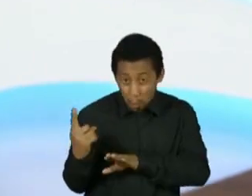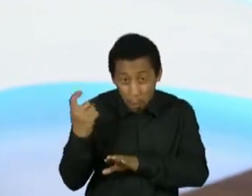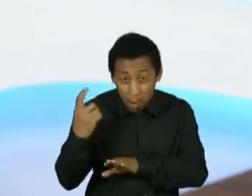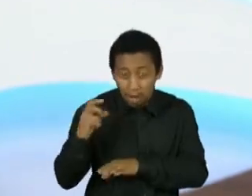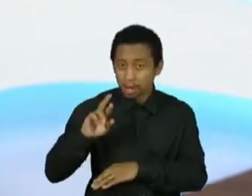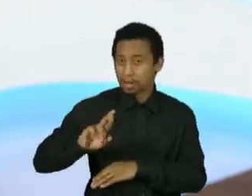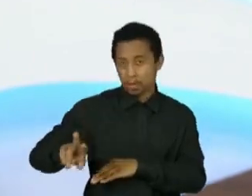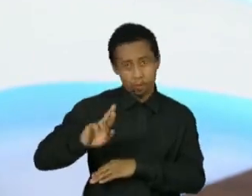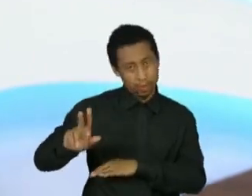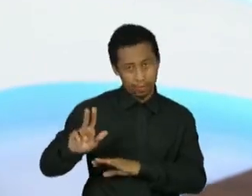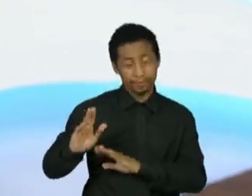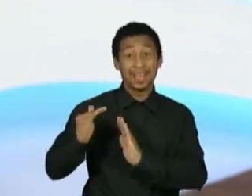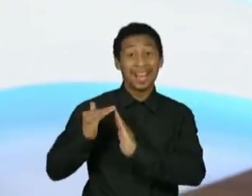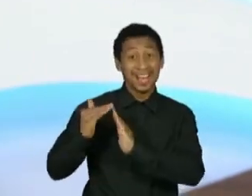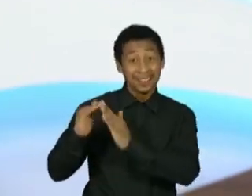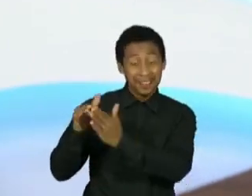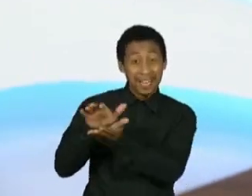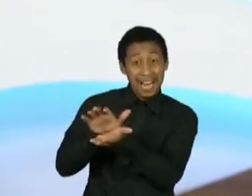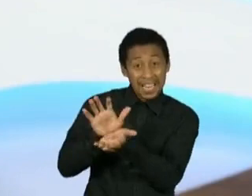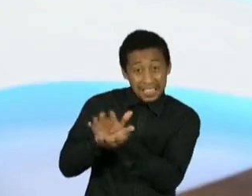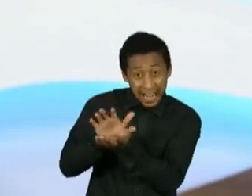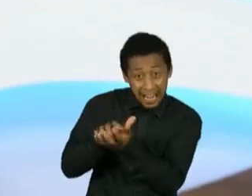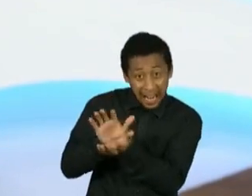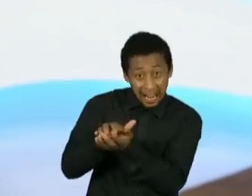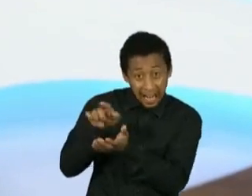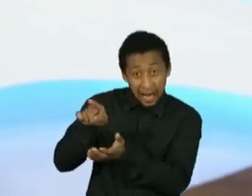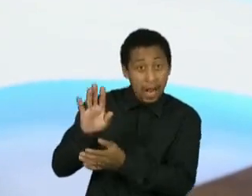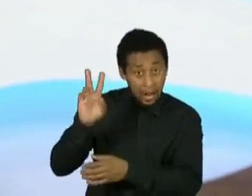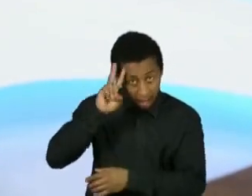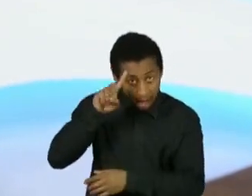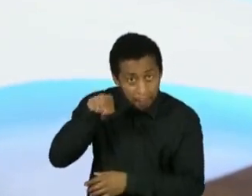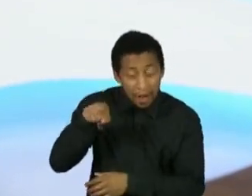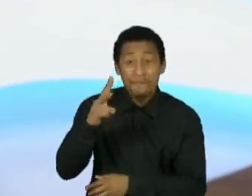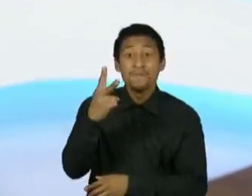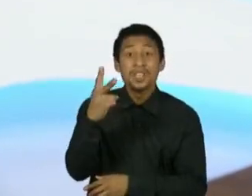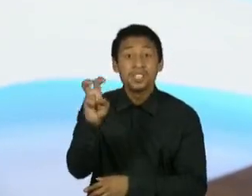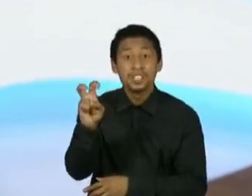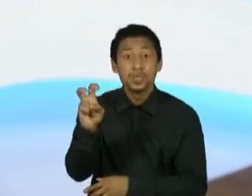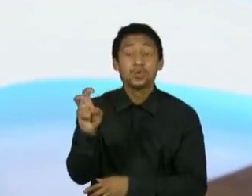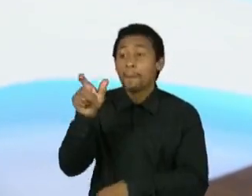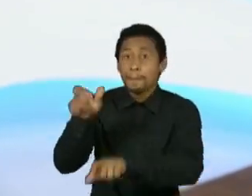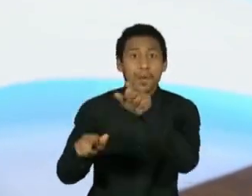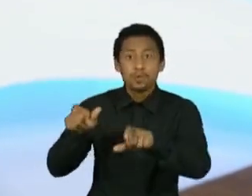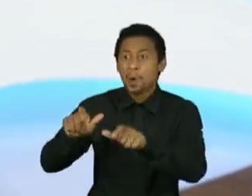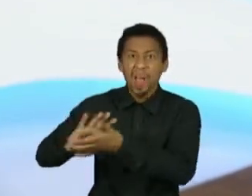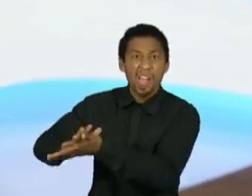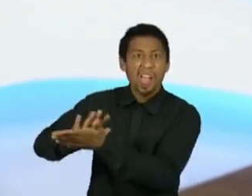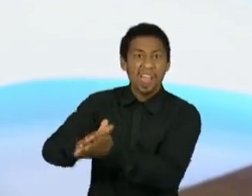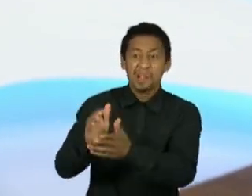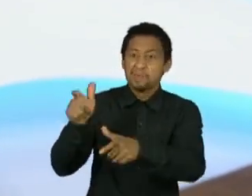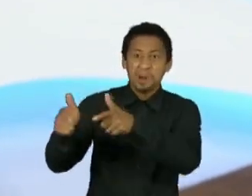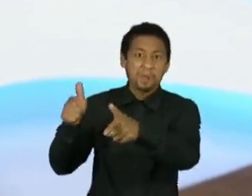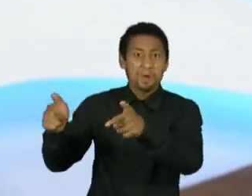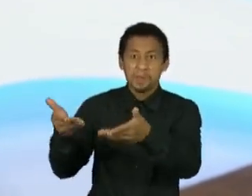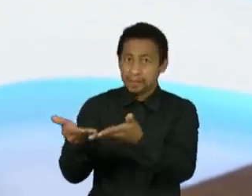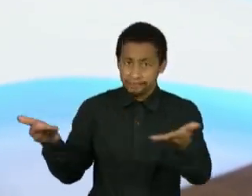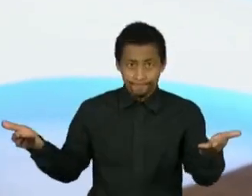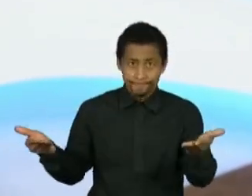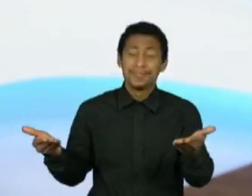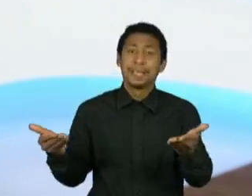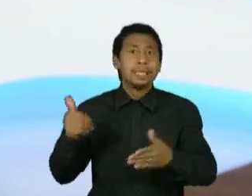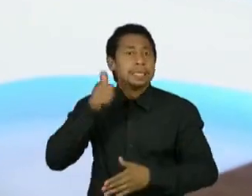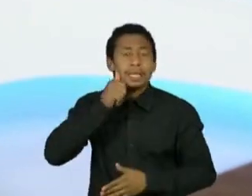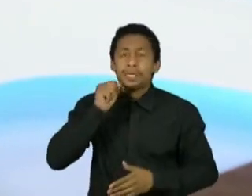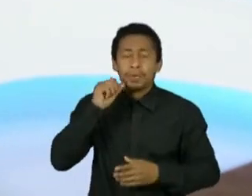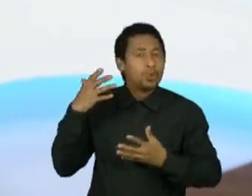do Jacarezinho com 25 pessoas mortas, e a gente se depara em pleno 2021 com mães retirando corpos de seus filhos, eu vou pela linha